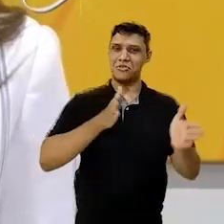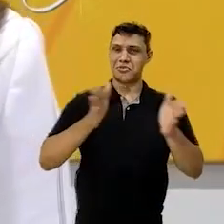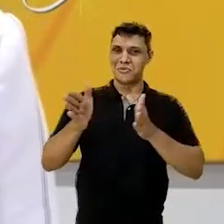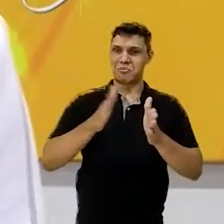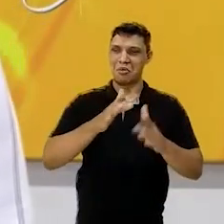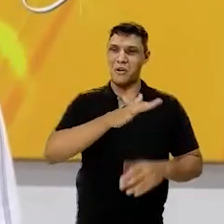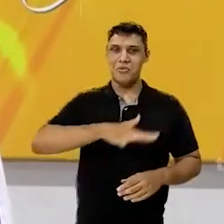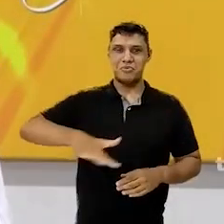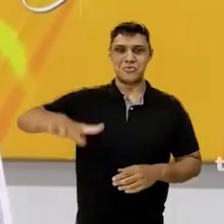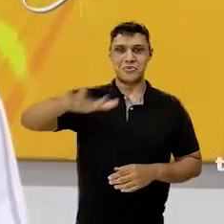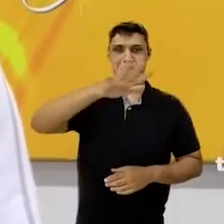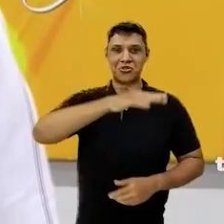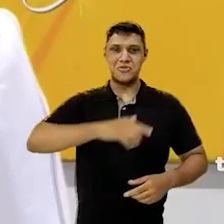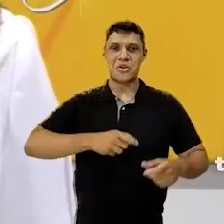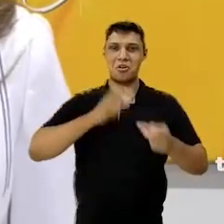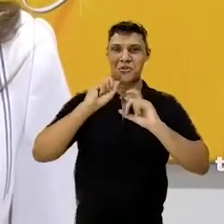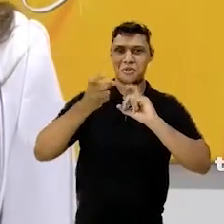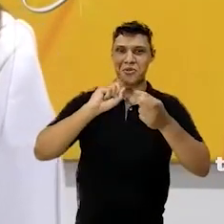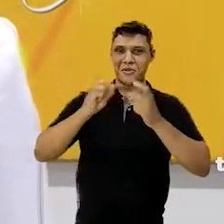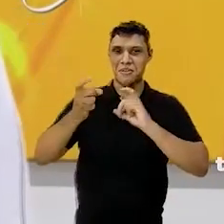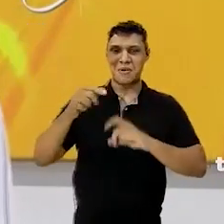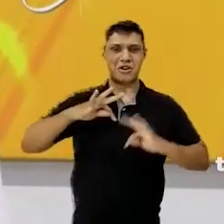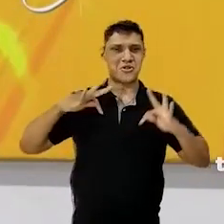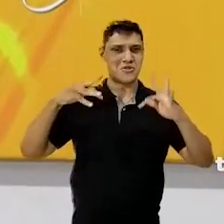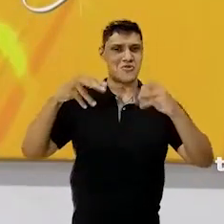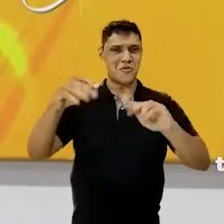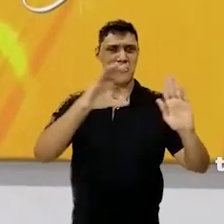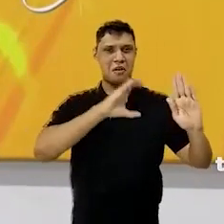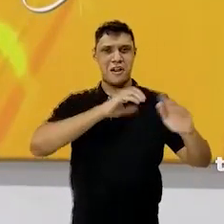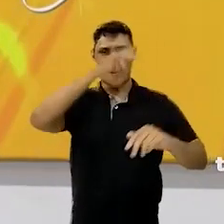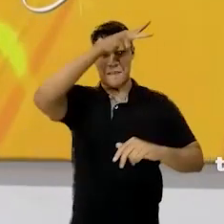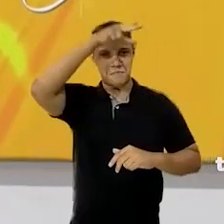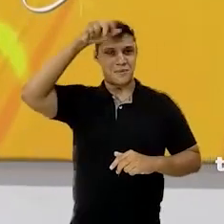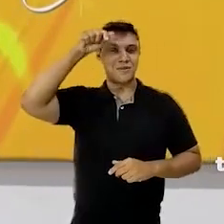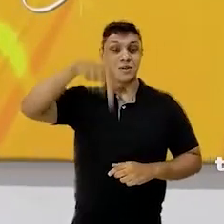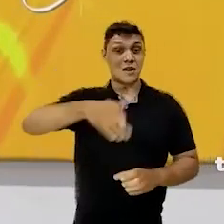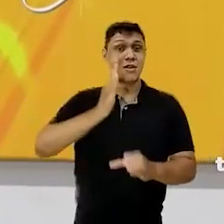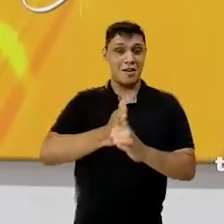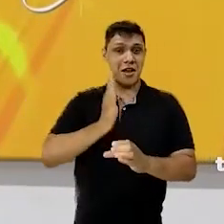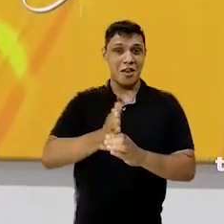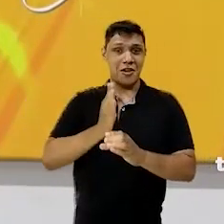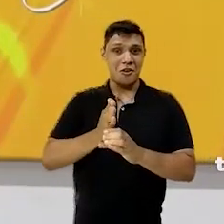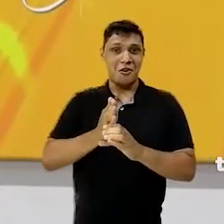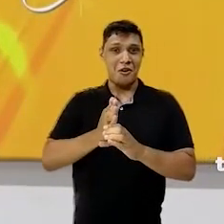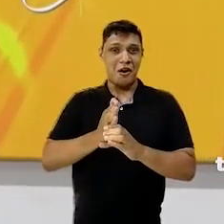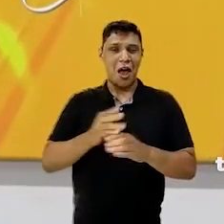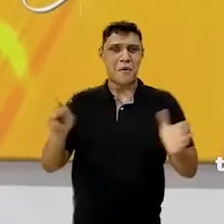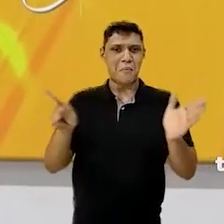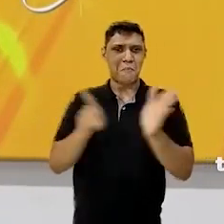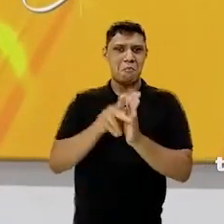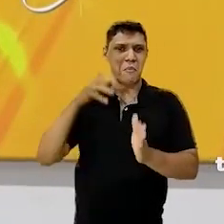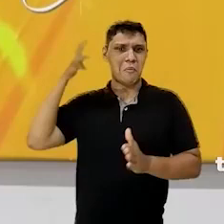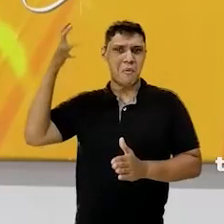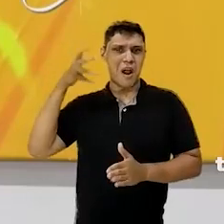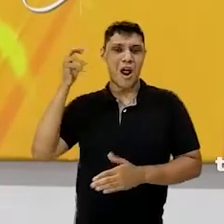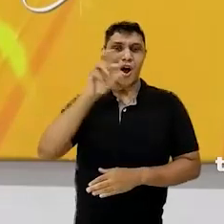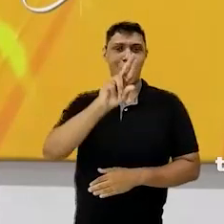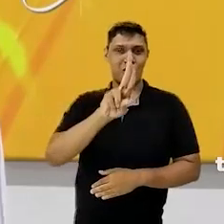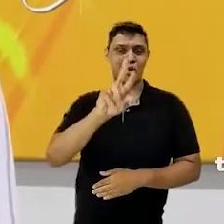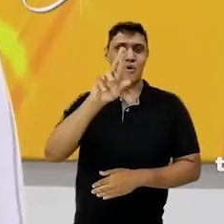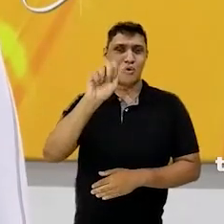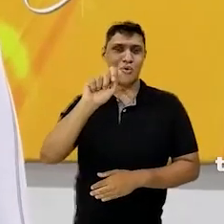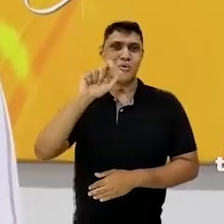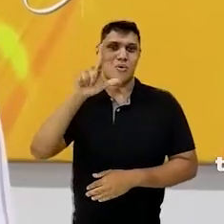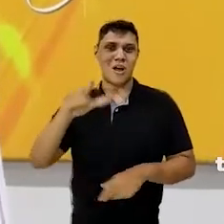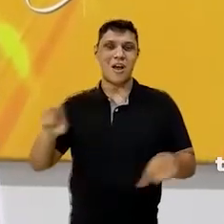os candidatos a prefeito da cidade de Caicó. Um debate promovido pelo Sistema Rural de Comunicação, transmitido